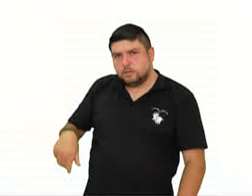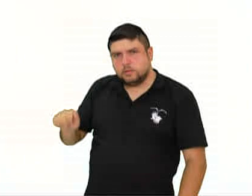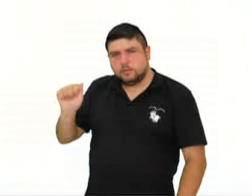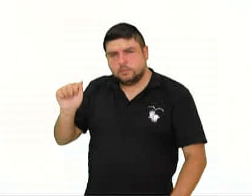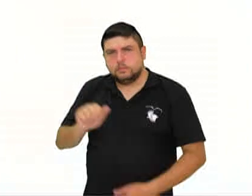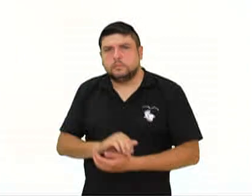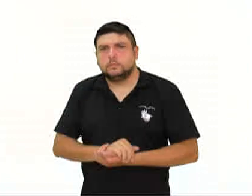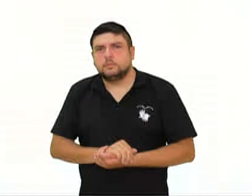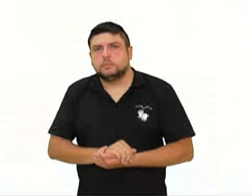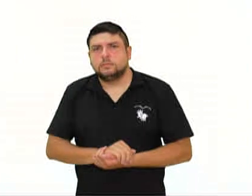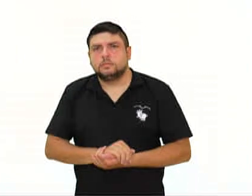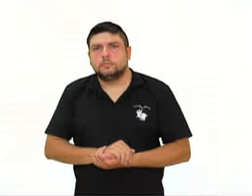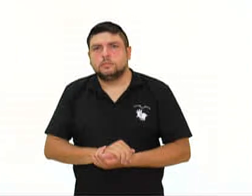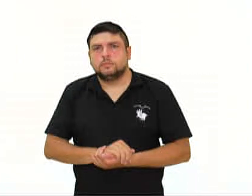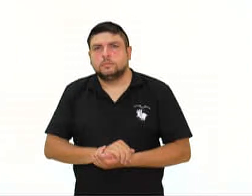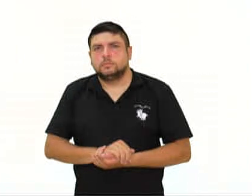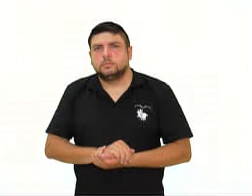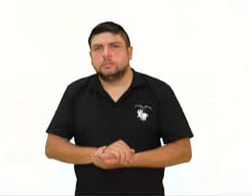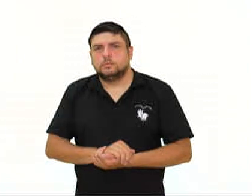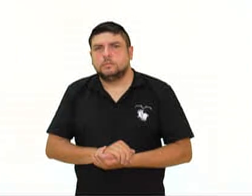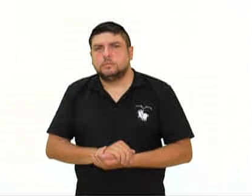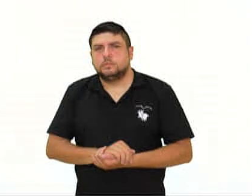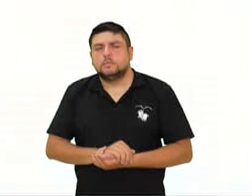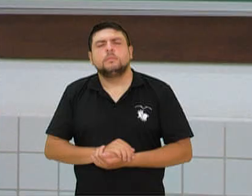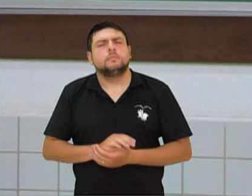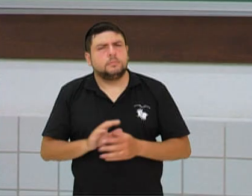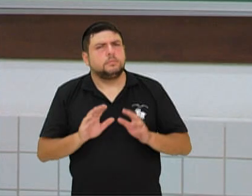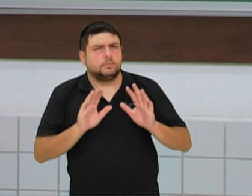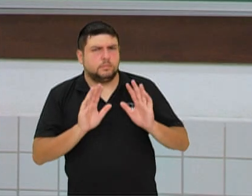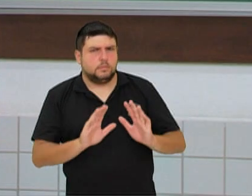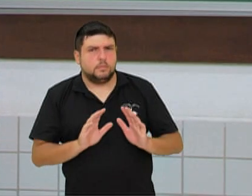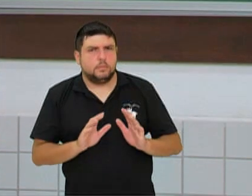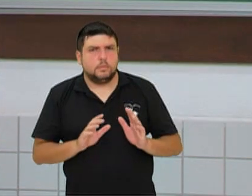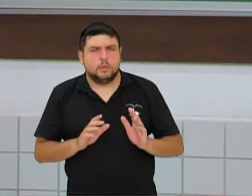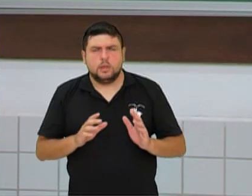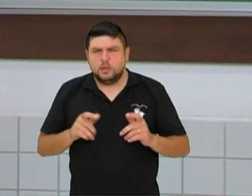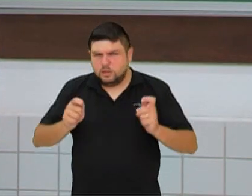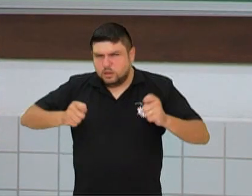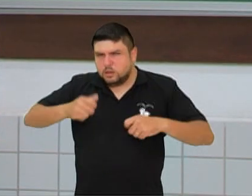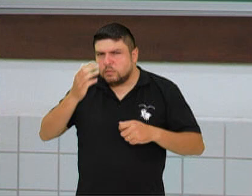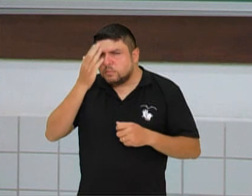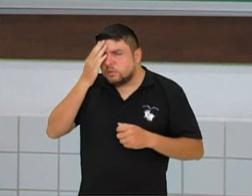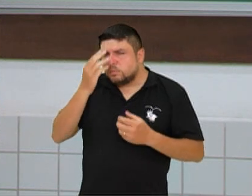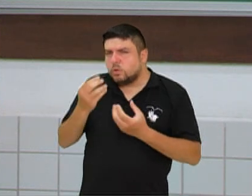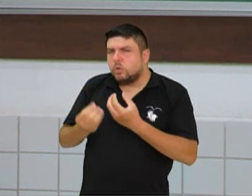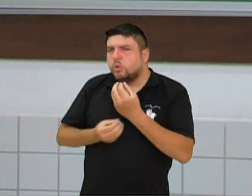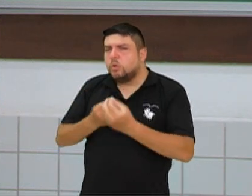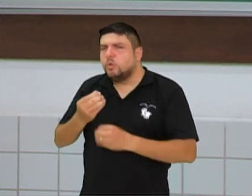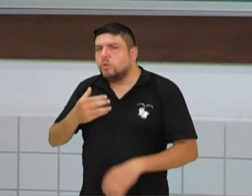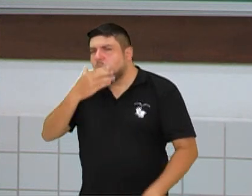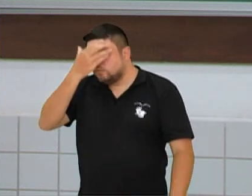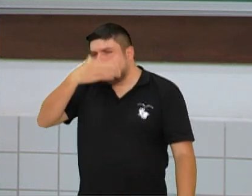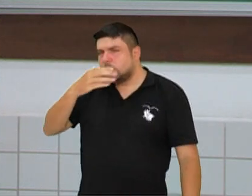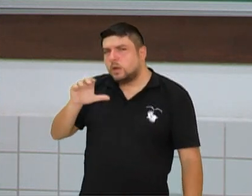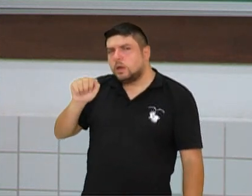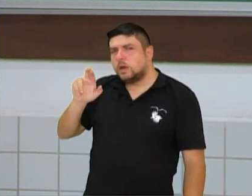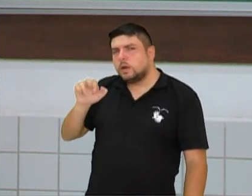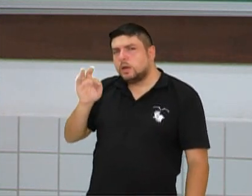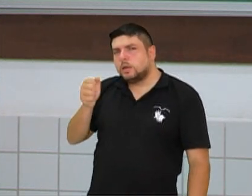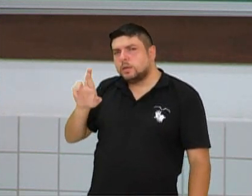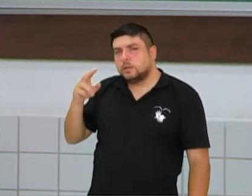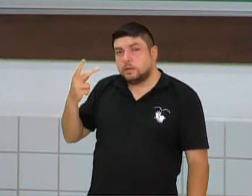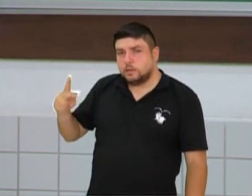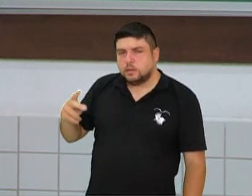Nós podemos ter aqui nesse trechinho mais ou menos como que é o caráter do Abelardo I. Também